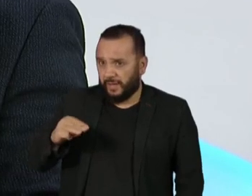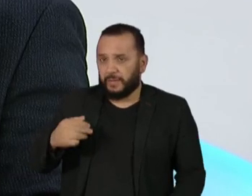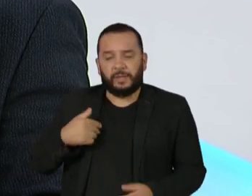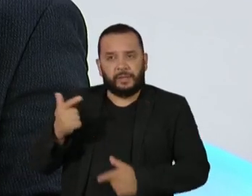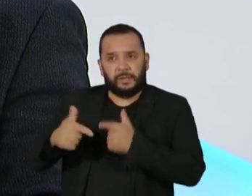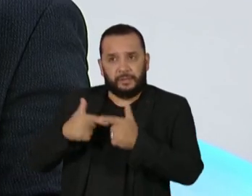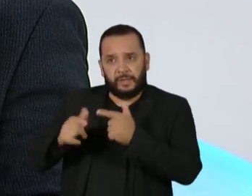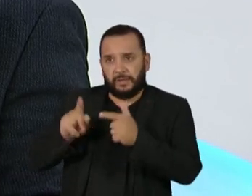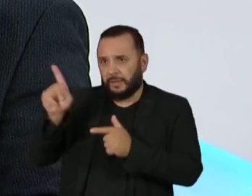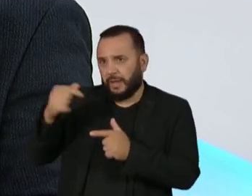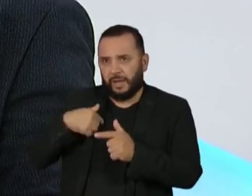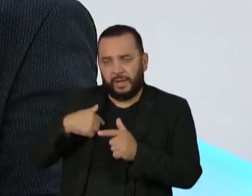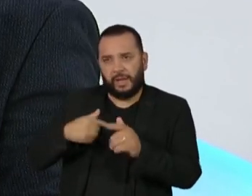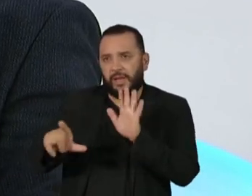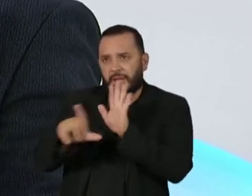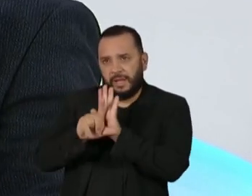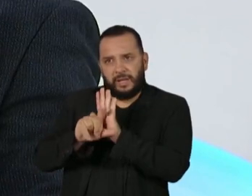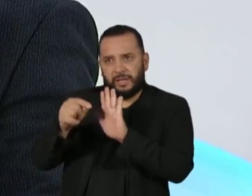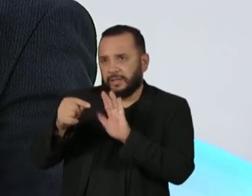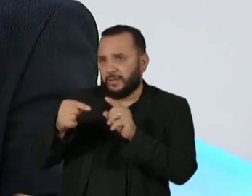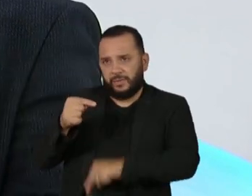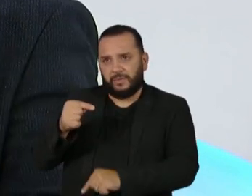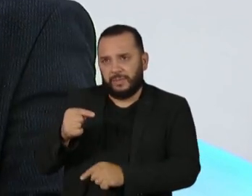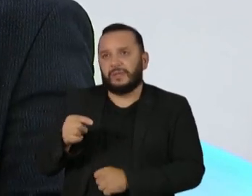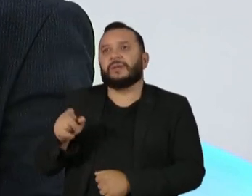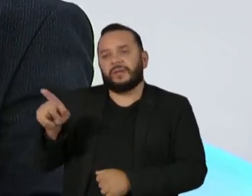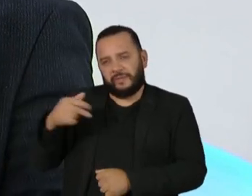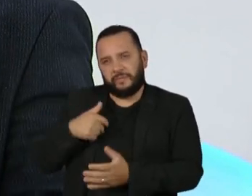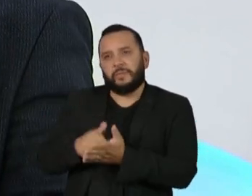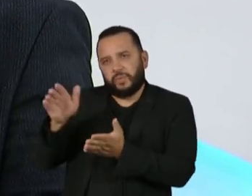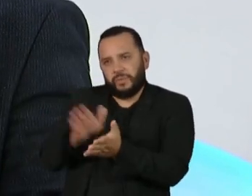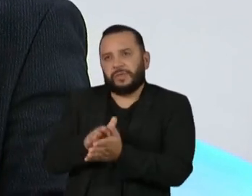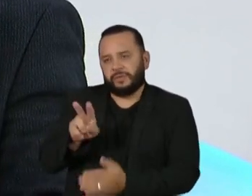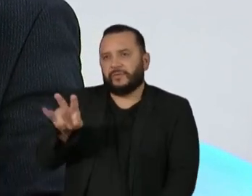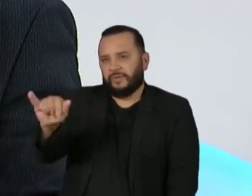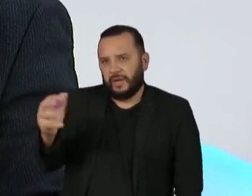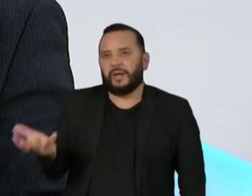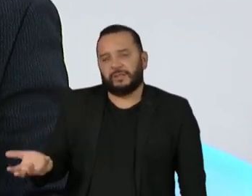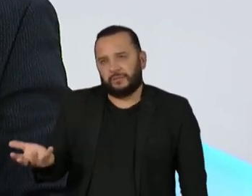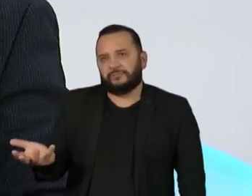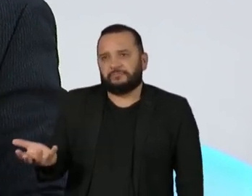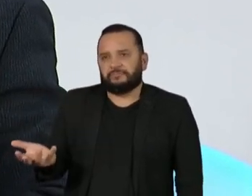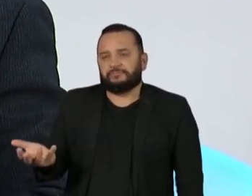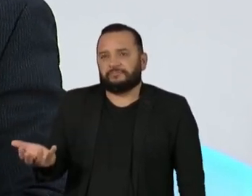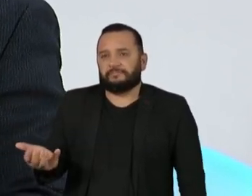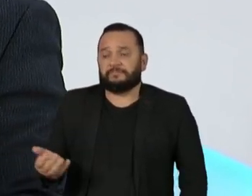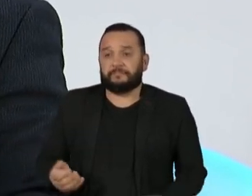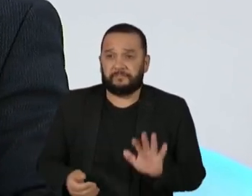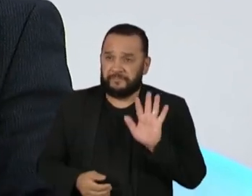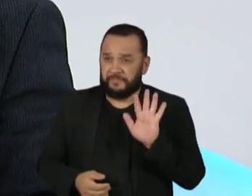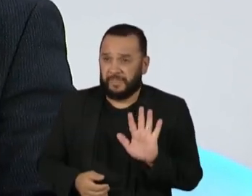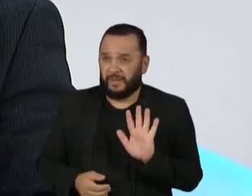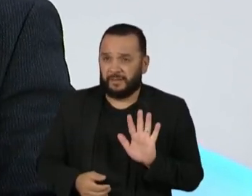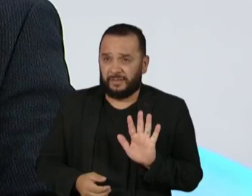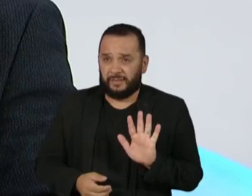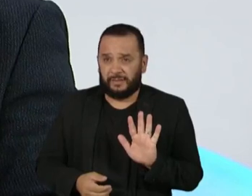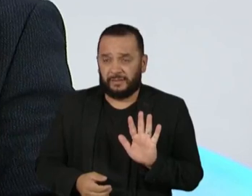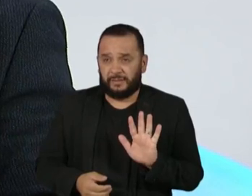que não é permitida pelo regulamento disciplinar isso será punido Sem dúvida alguma de forma Imparcial agora o fato de um